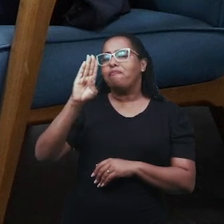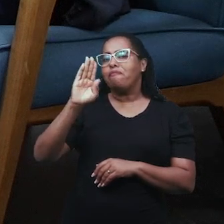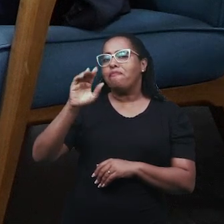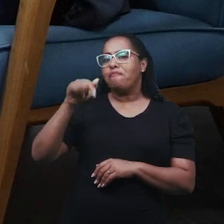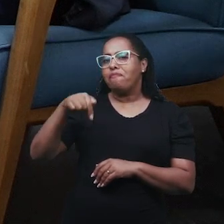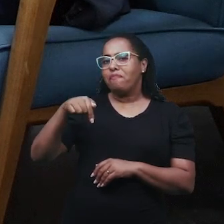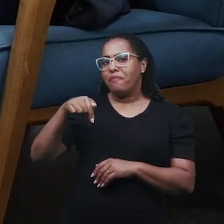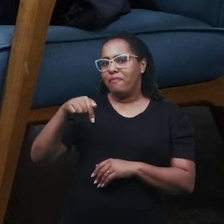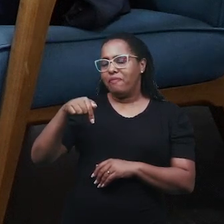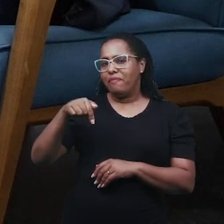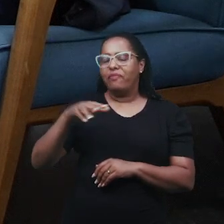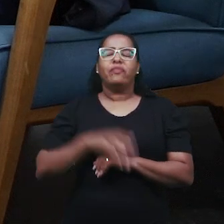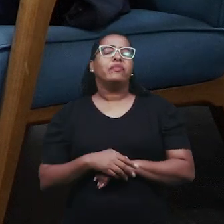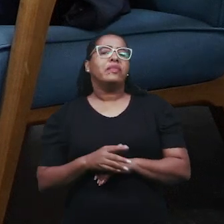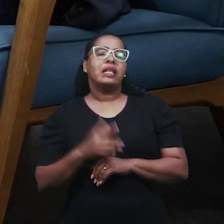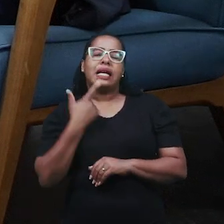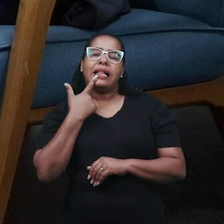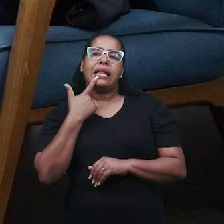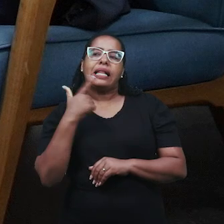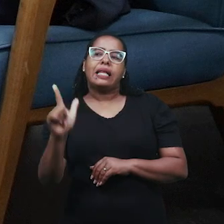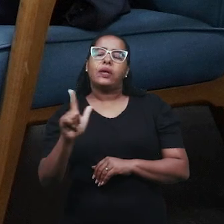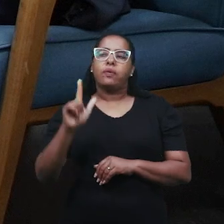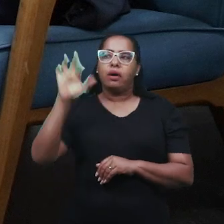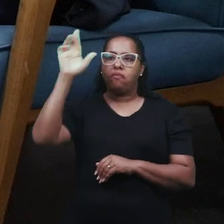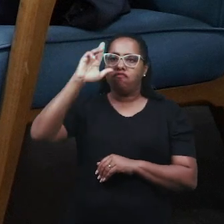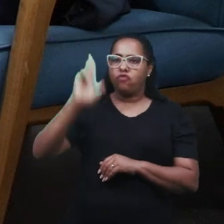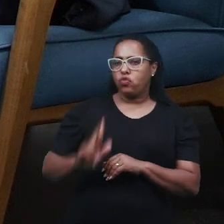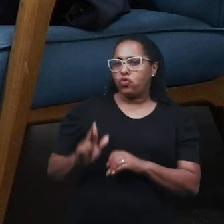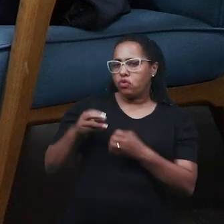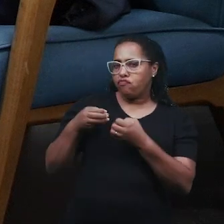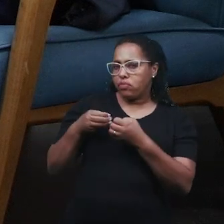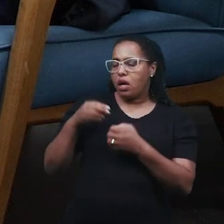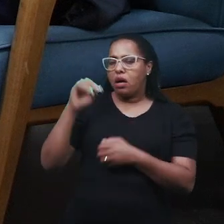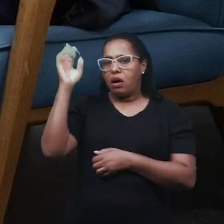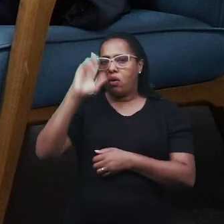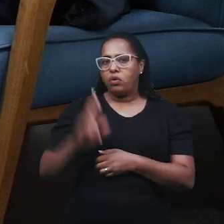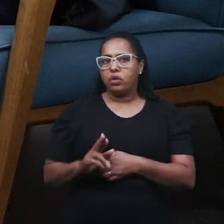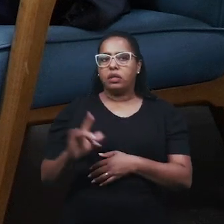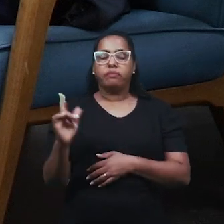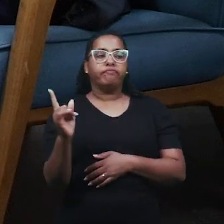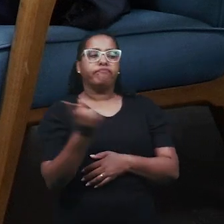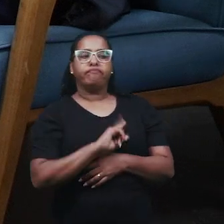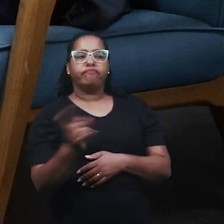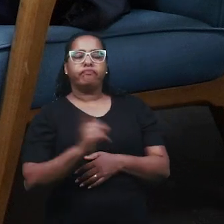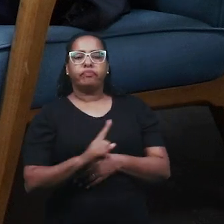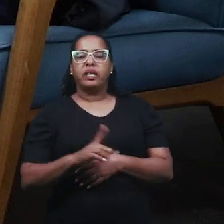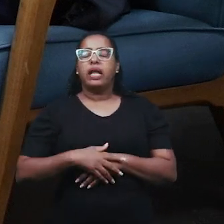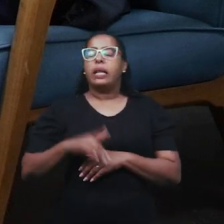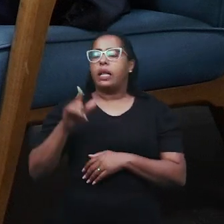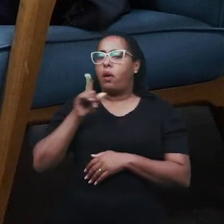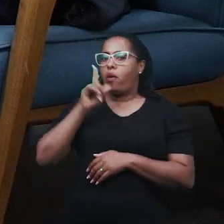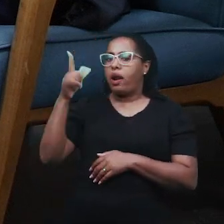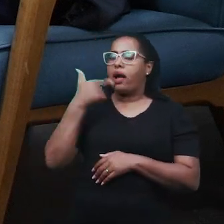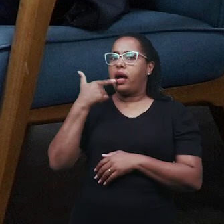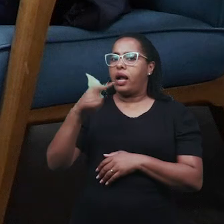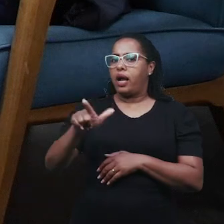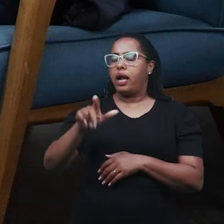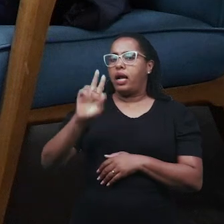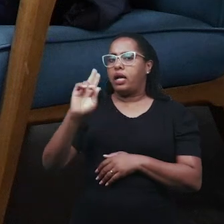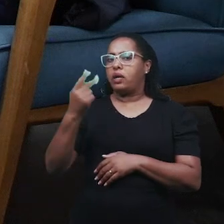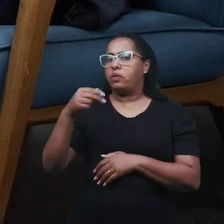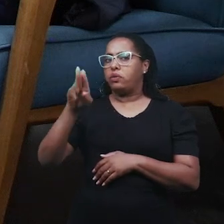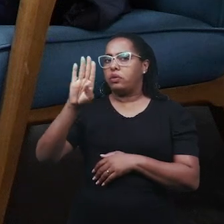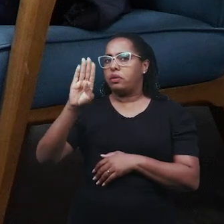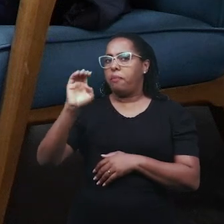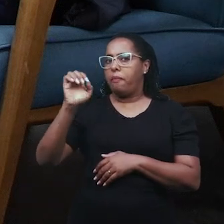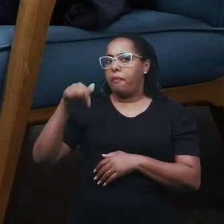língua, o idioma, é um idioma russo ou próximo ao russo que se fala? Não, a língua lá é Uzbek, que Sim. quase tem